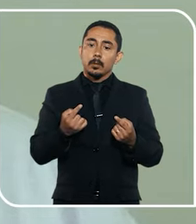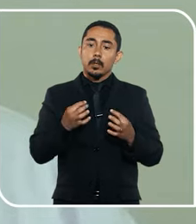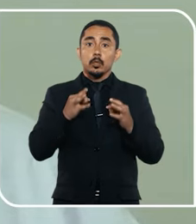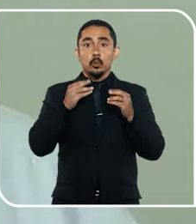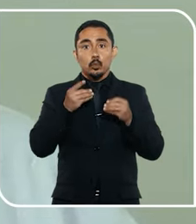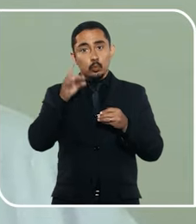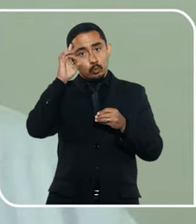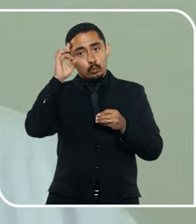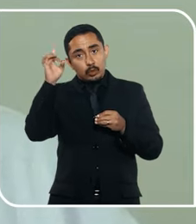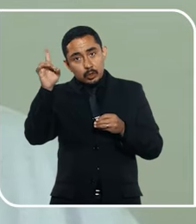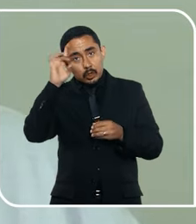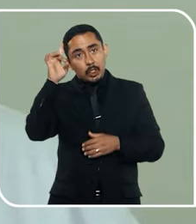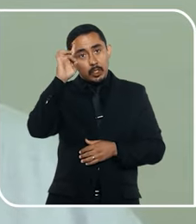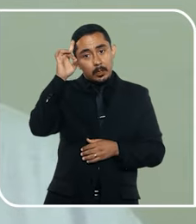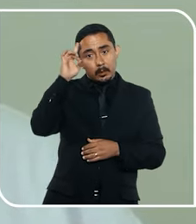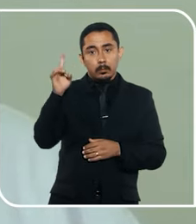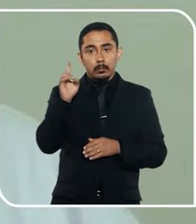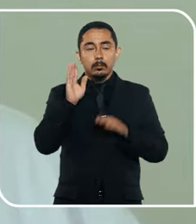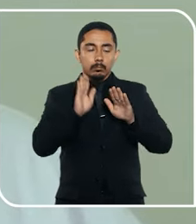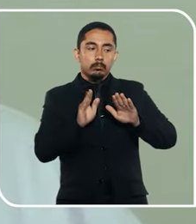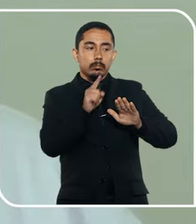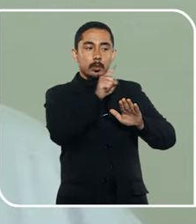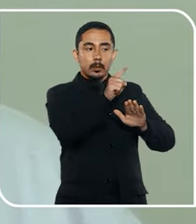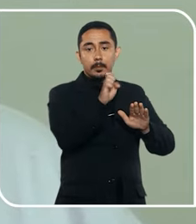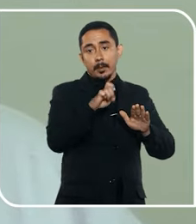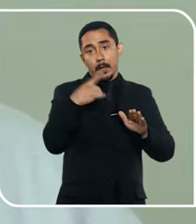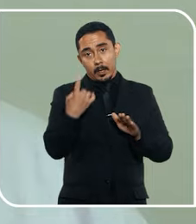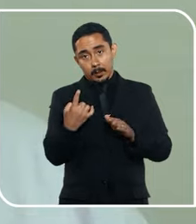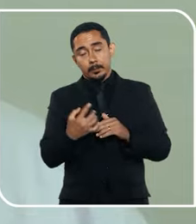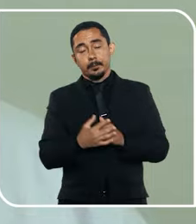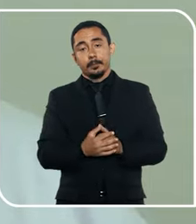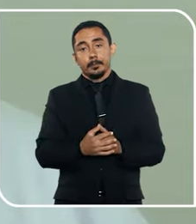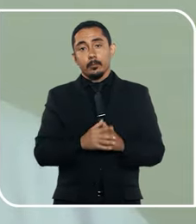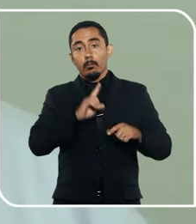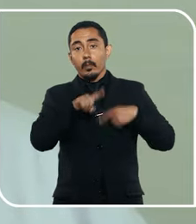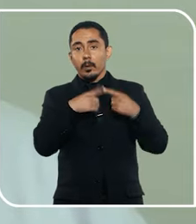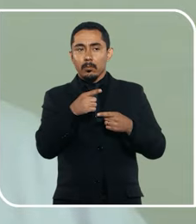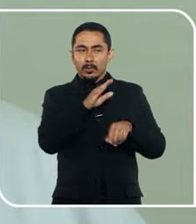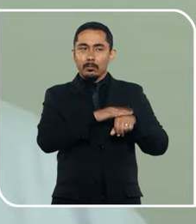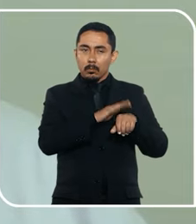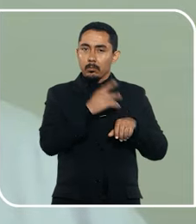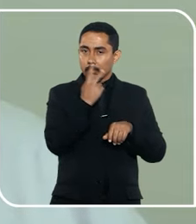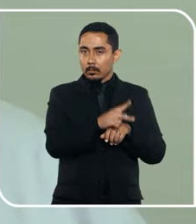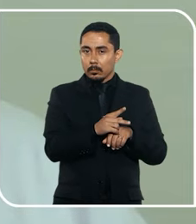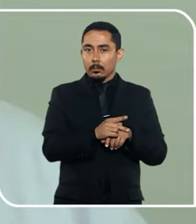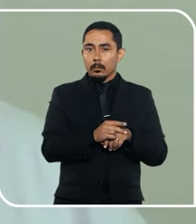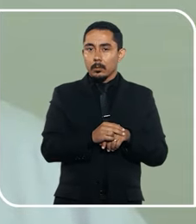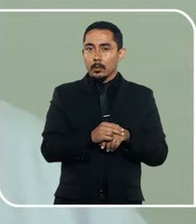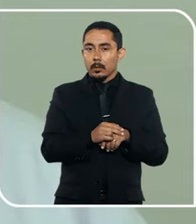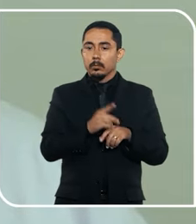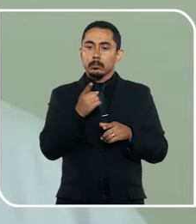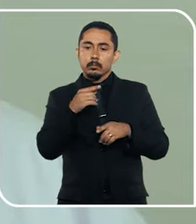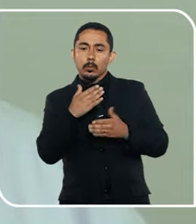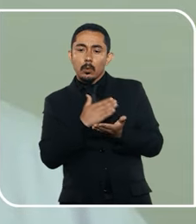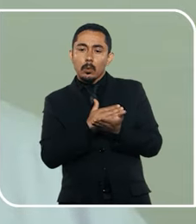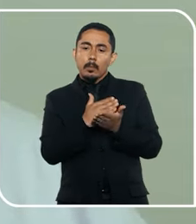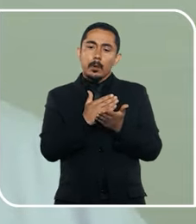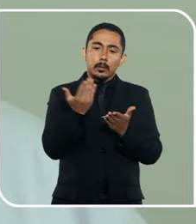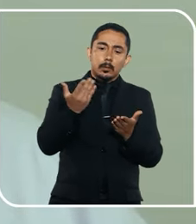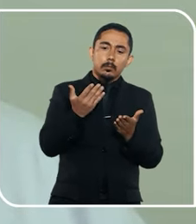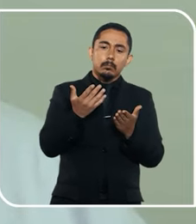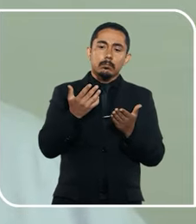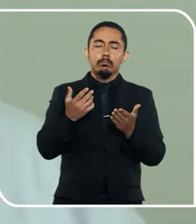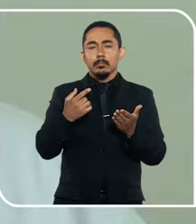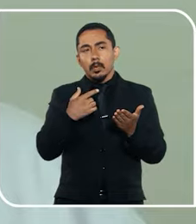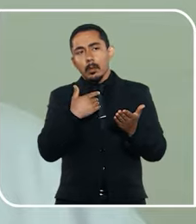digamos assim, dia da semana, ficava com a minha ex. E a partir daquele momento que começamos a